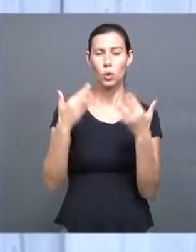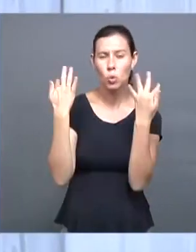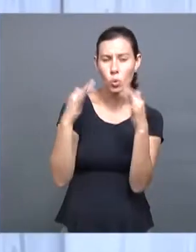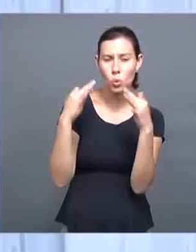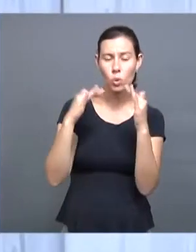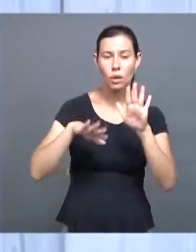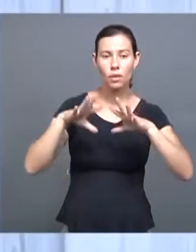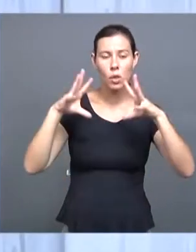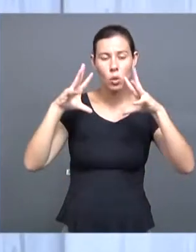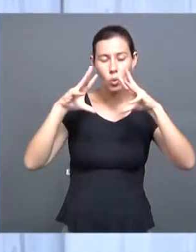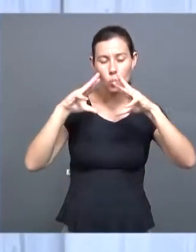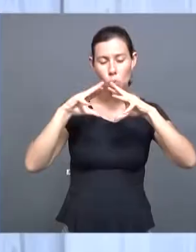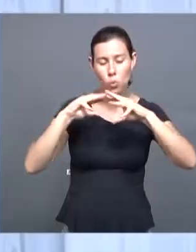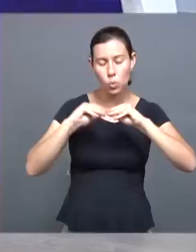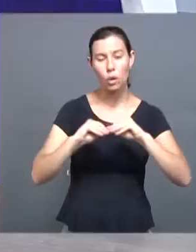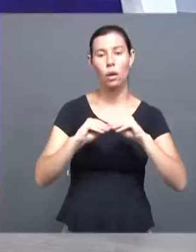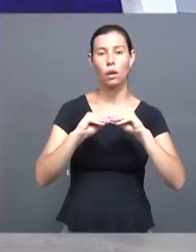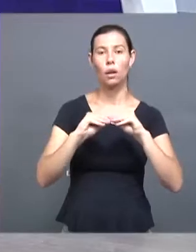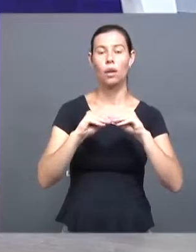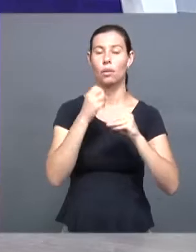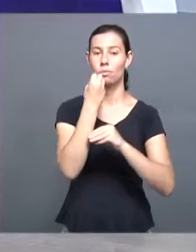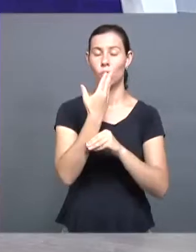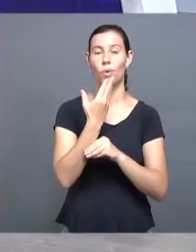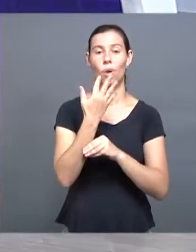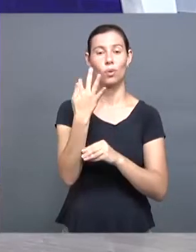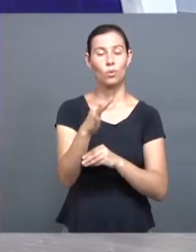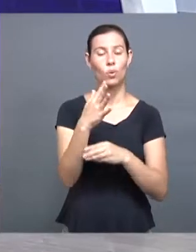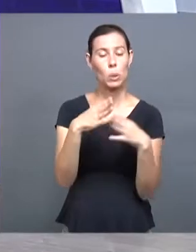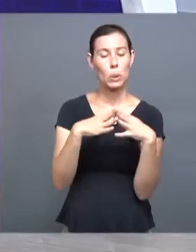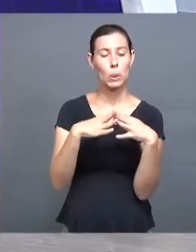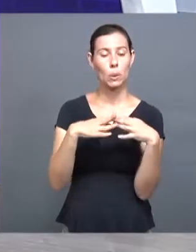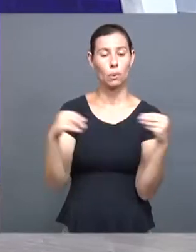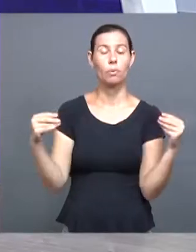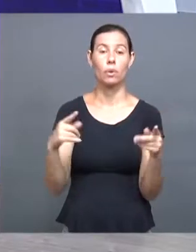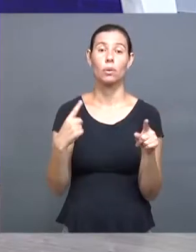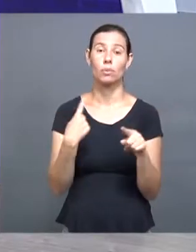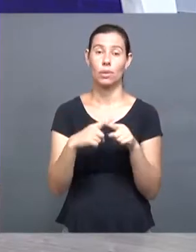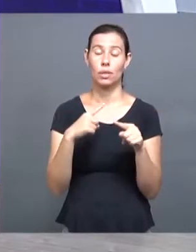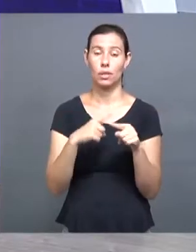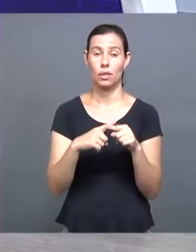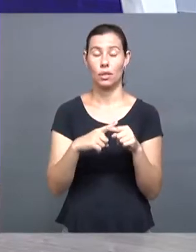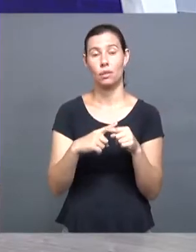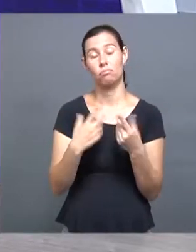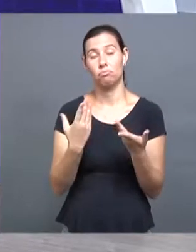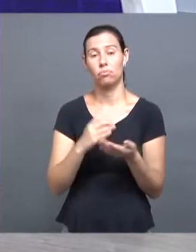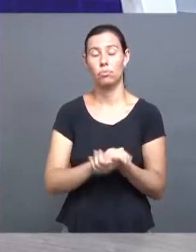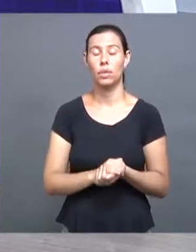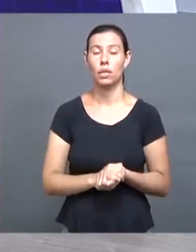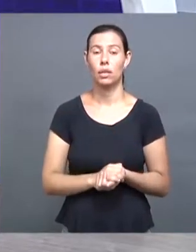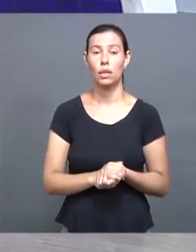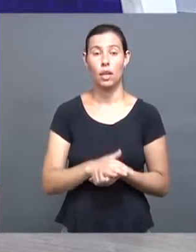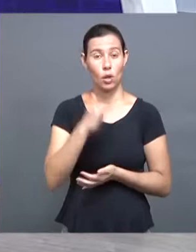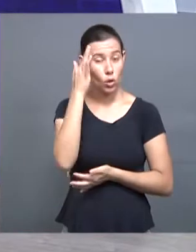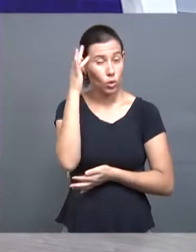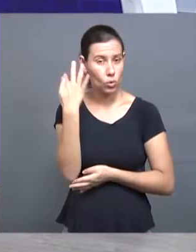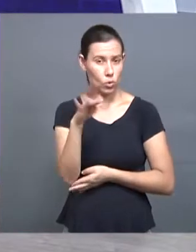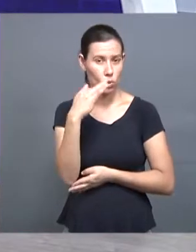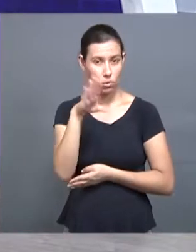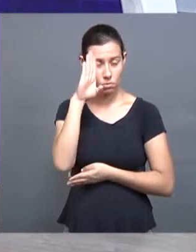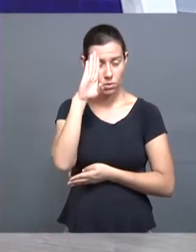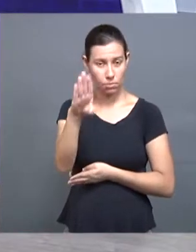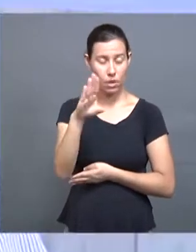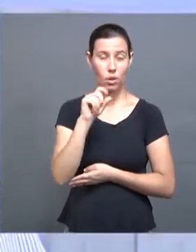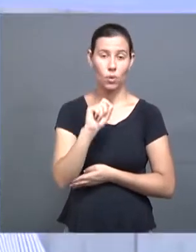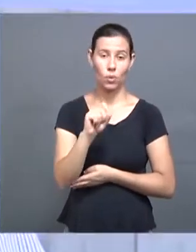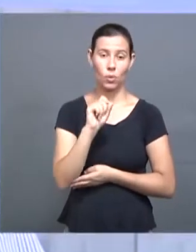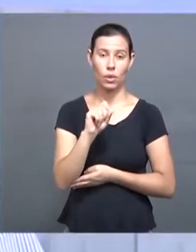escuro, alivia um pouco a dor. Por que disso, doutor? É porque a enxaqueca, ela normalmente vem, um dos principais sintomas dela